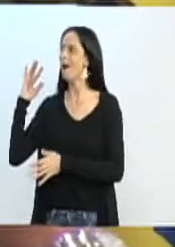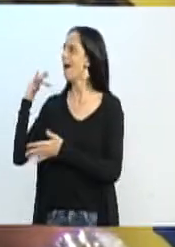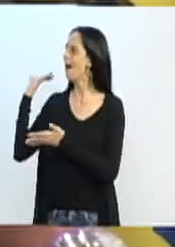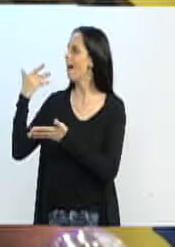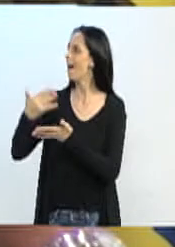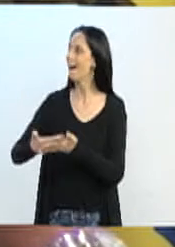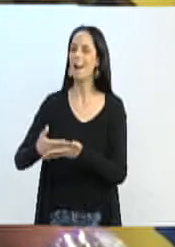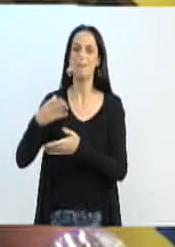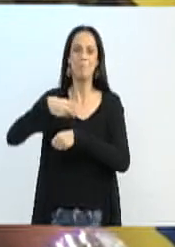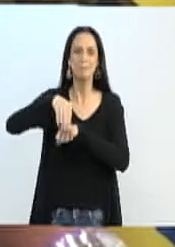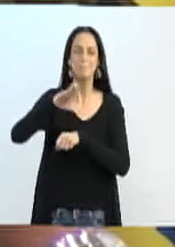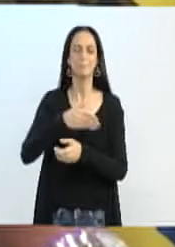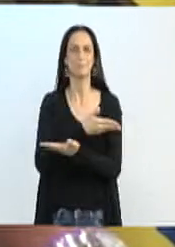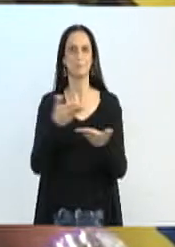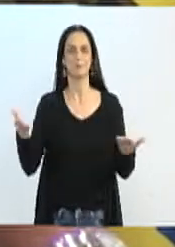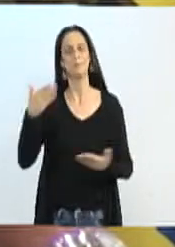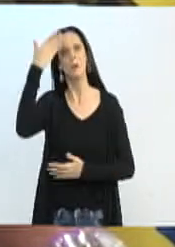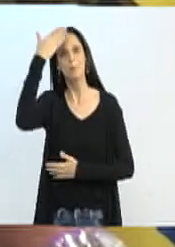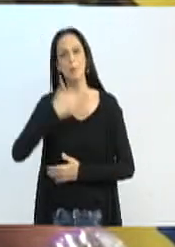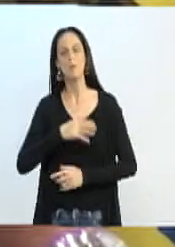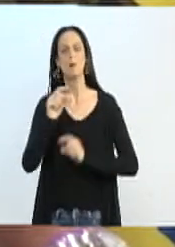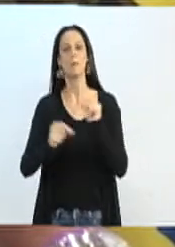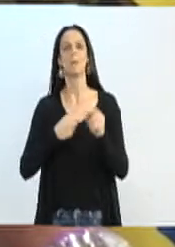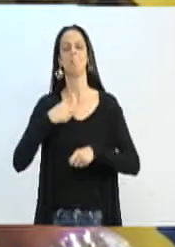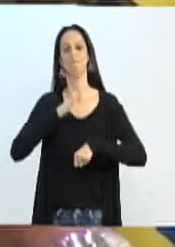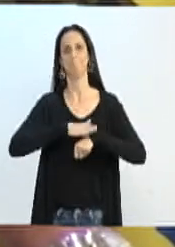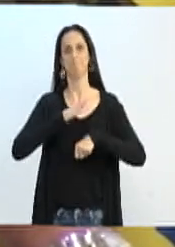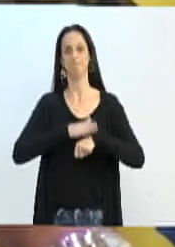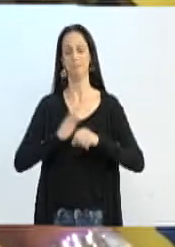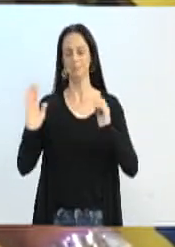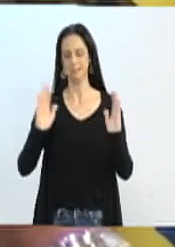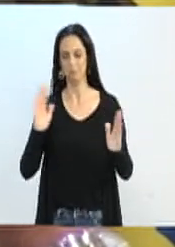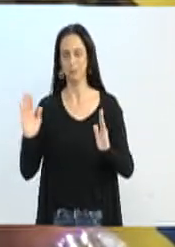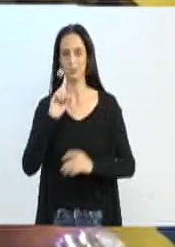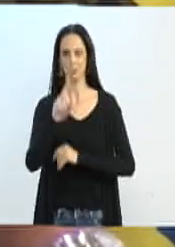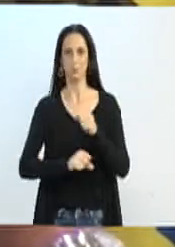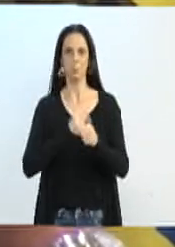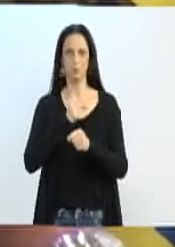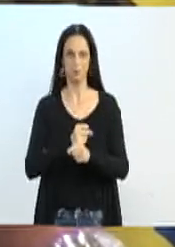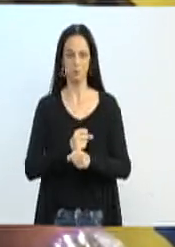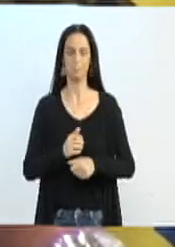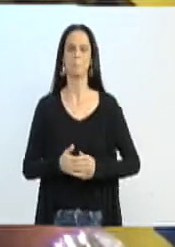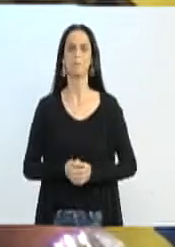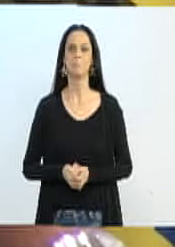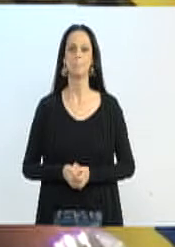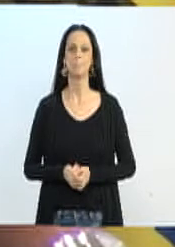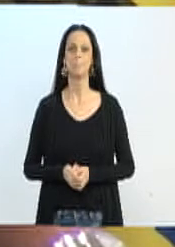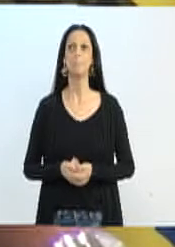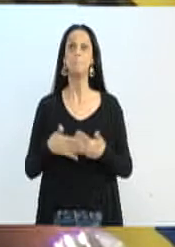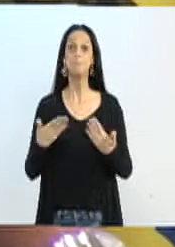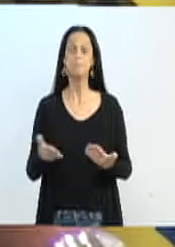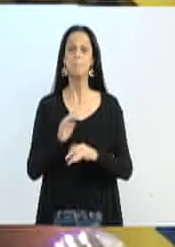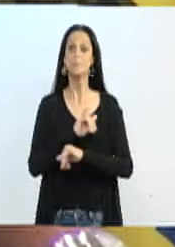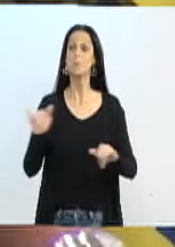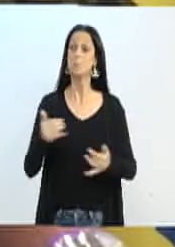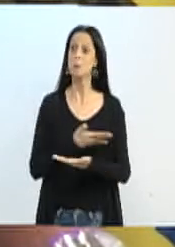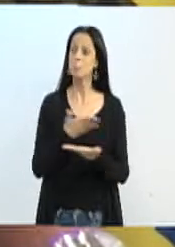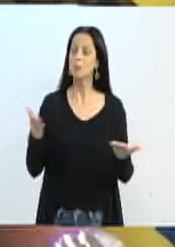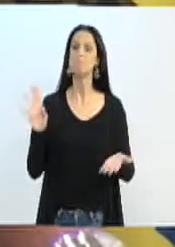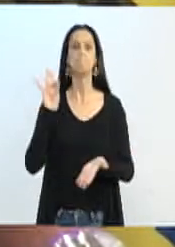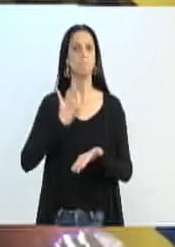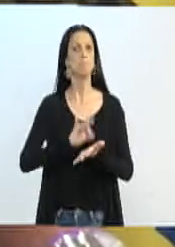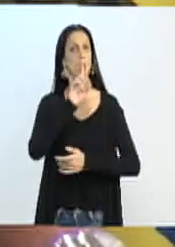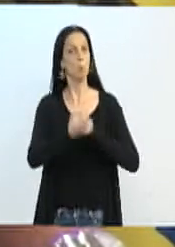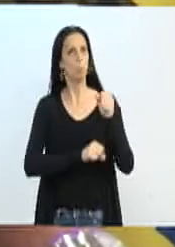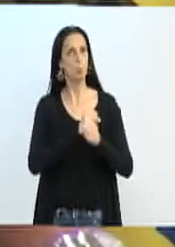e uma prestação de contas de minha atuação durante este período e cabe dizer inicialmente que foi um ano